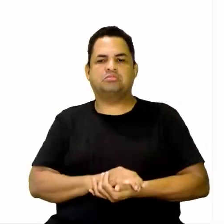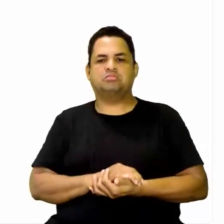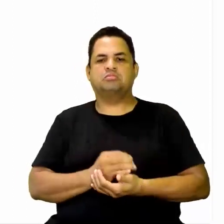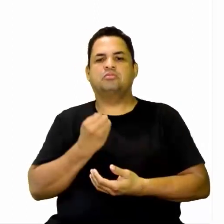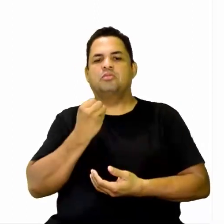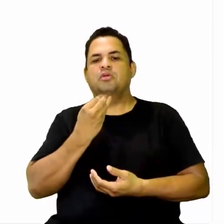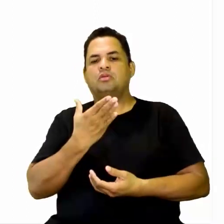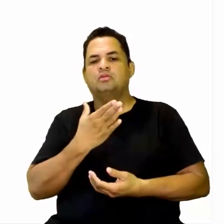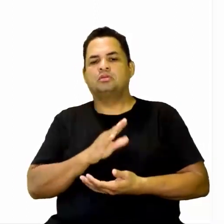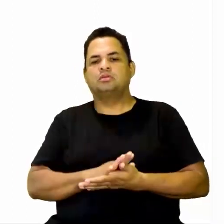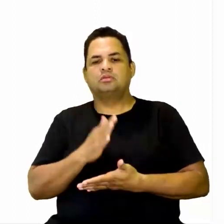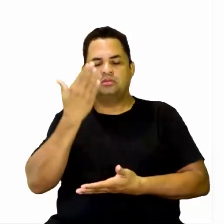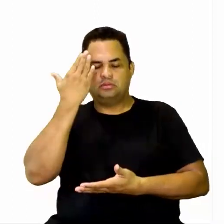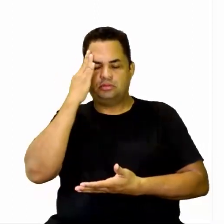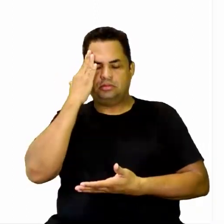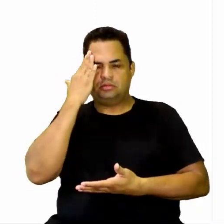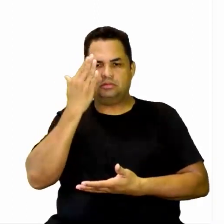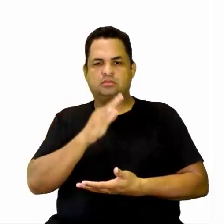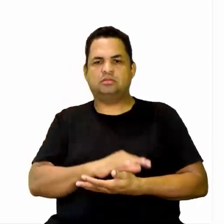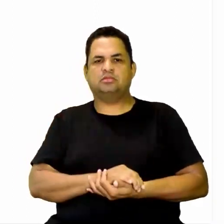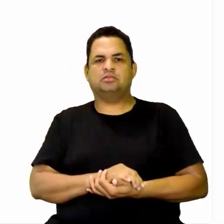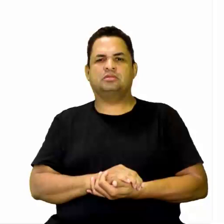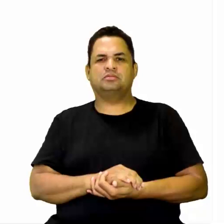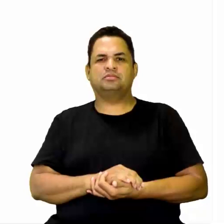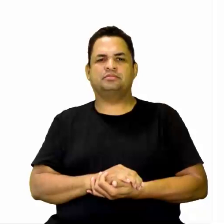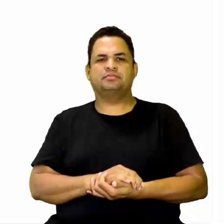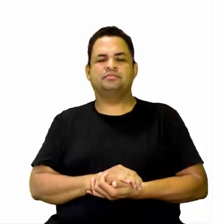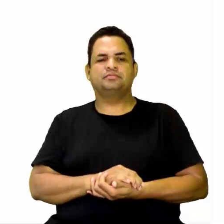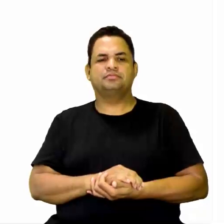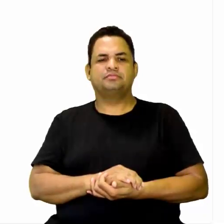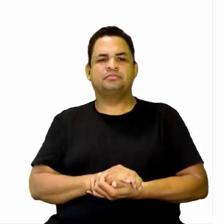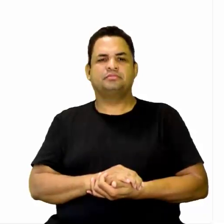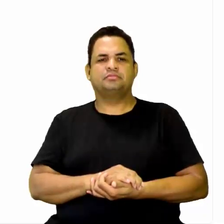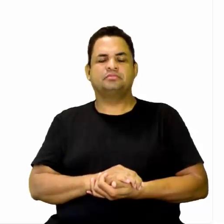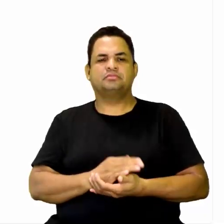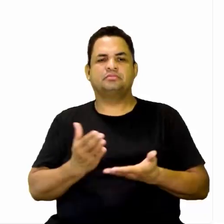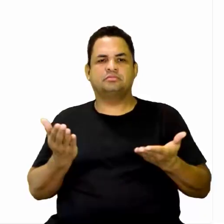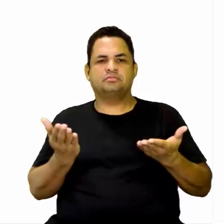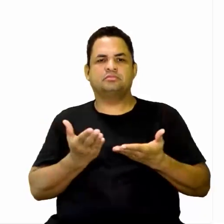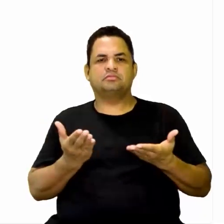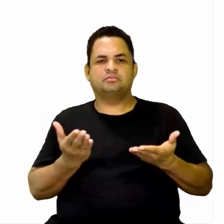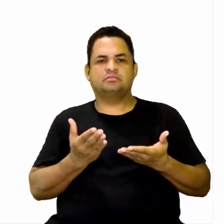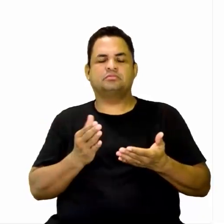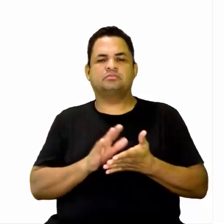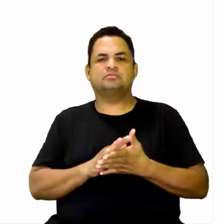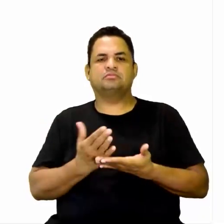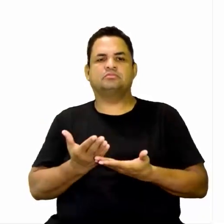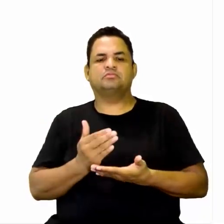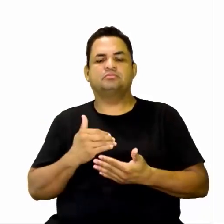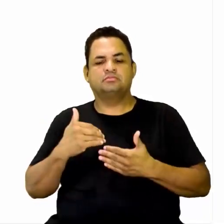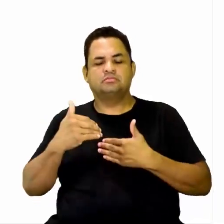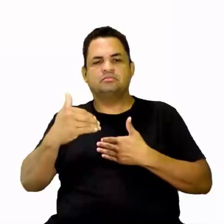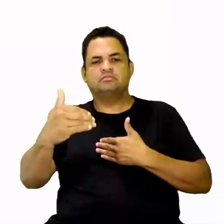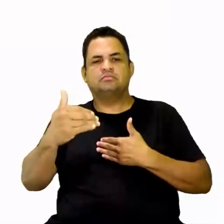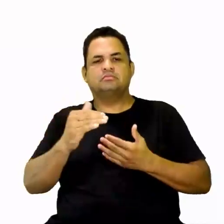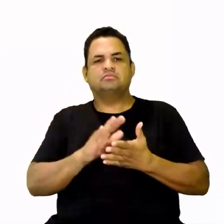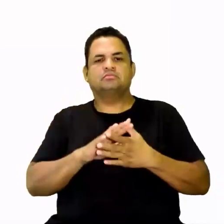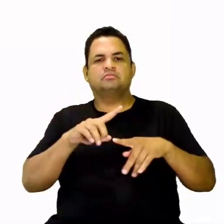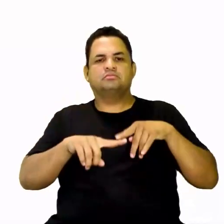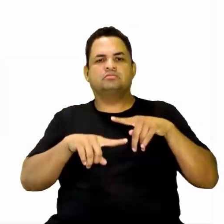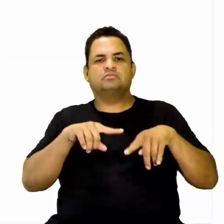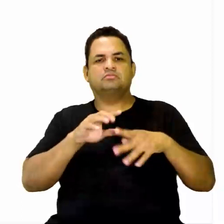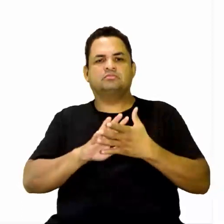bem? Compreendendo numa boa? Ah, legal. Agora, vamos partir para